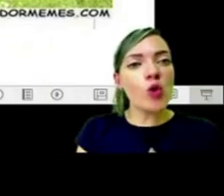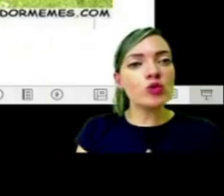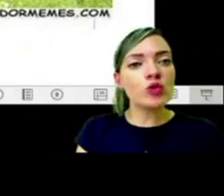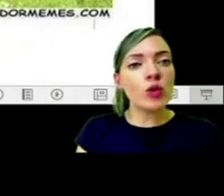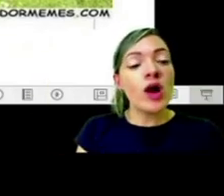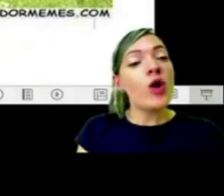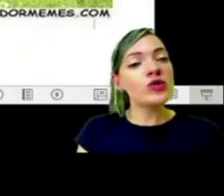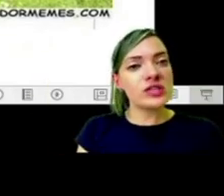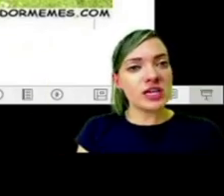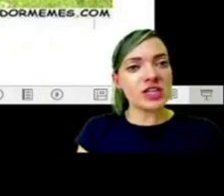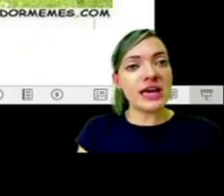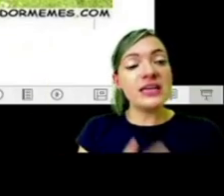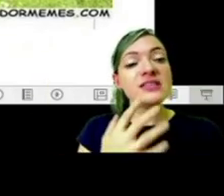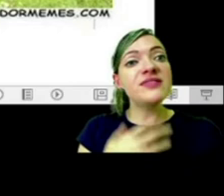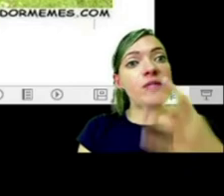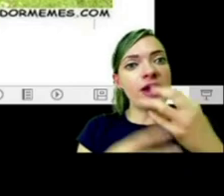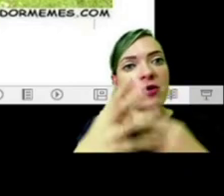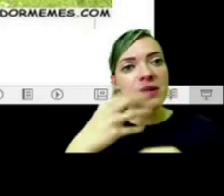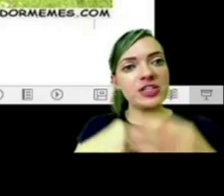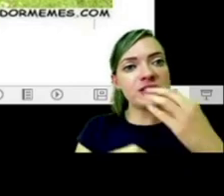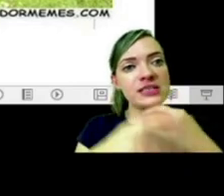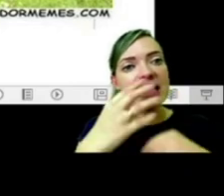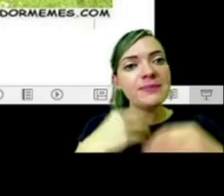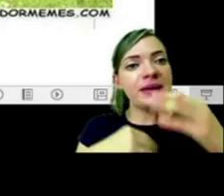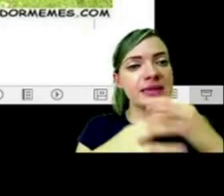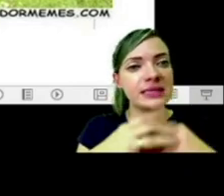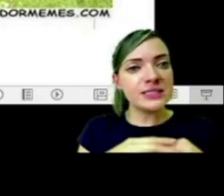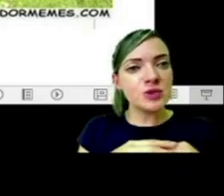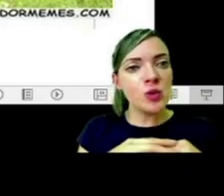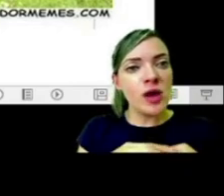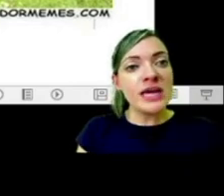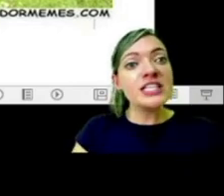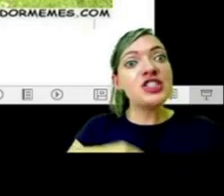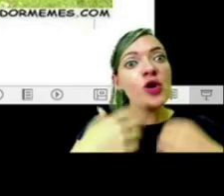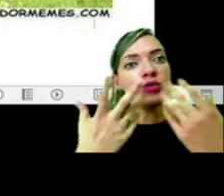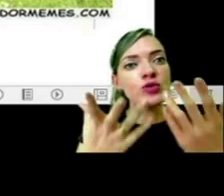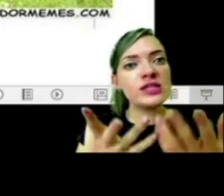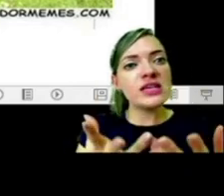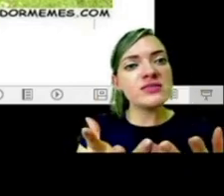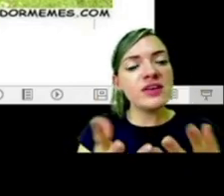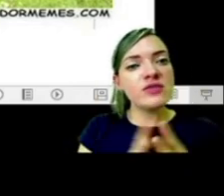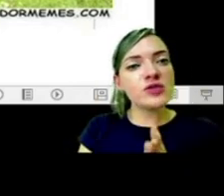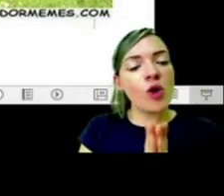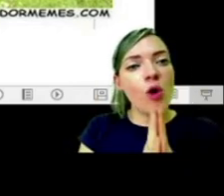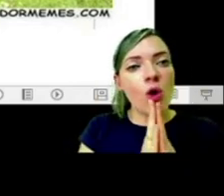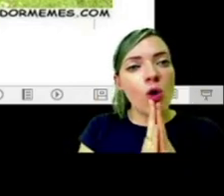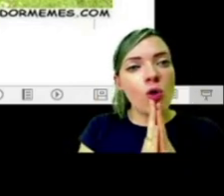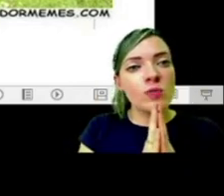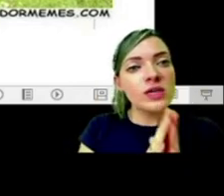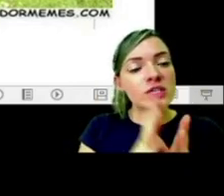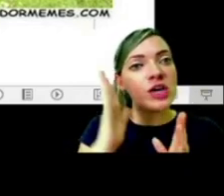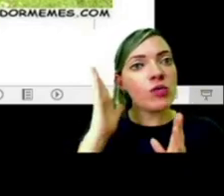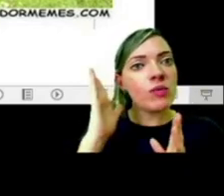o outro, ou seja, eles vão realmente se alimentando de outros seres vivos ou de alguma